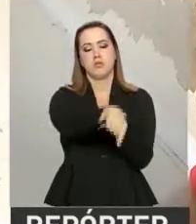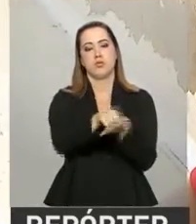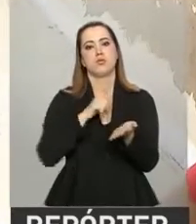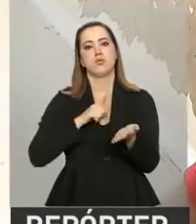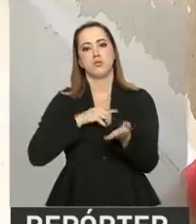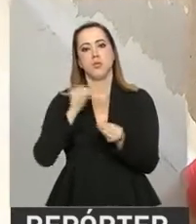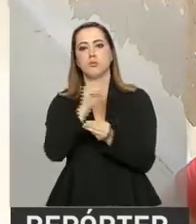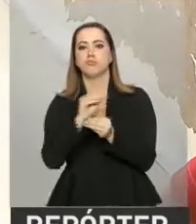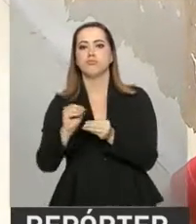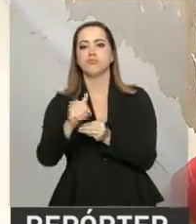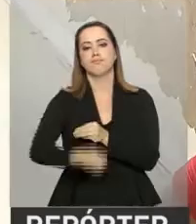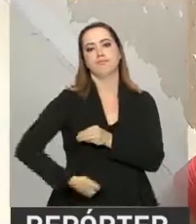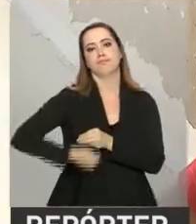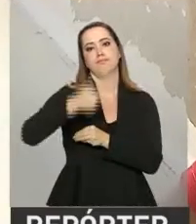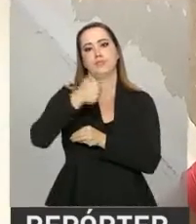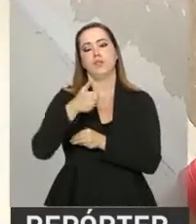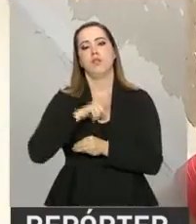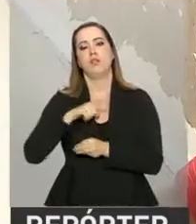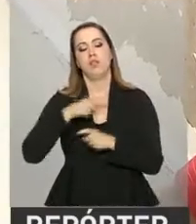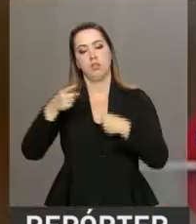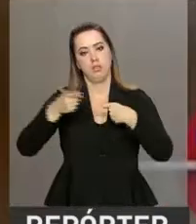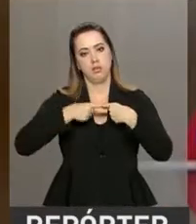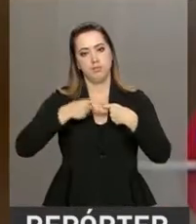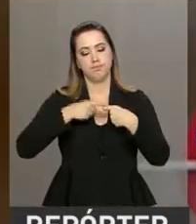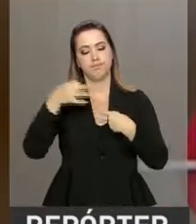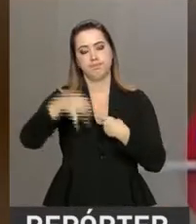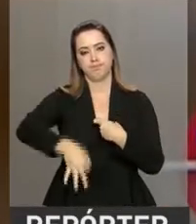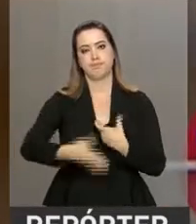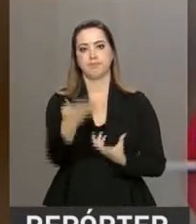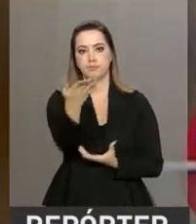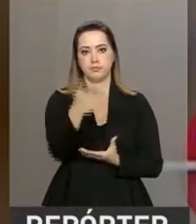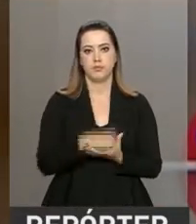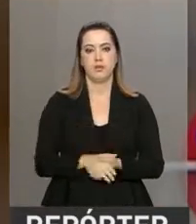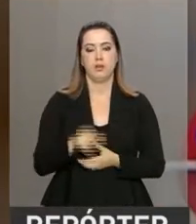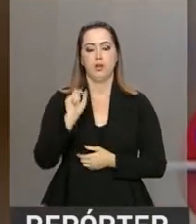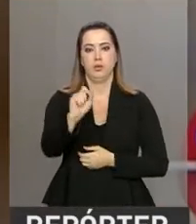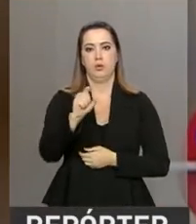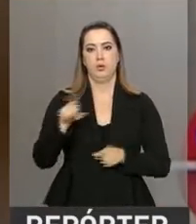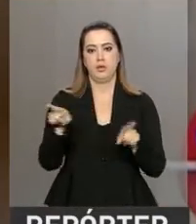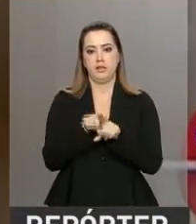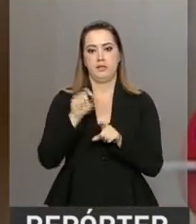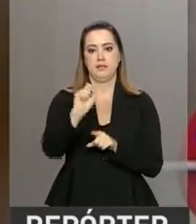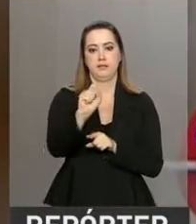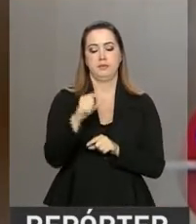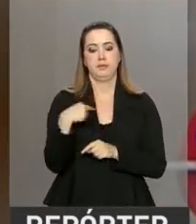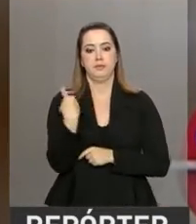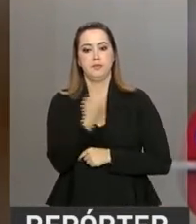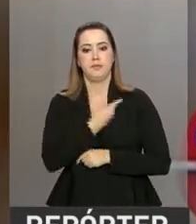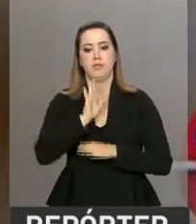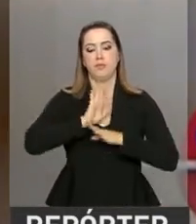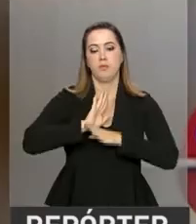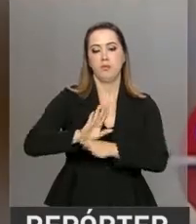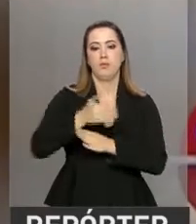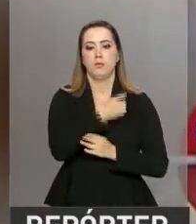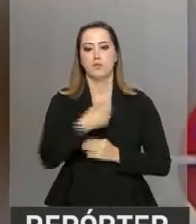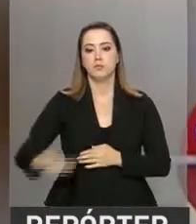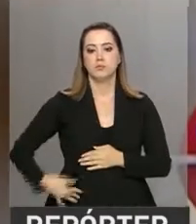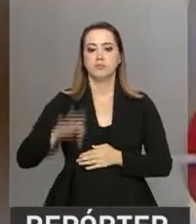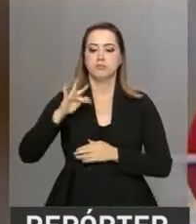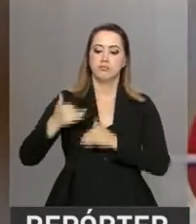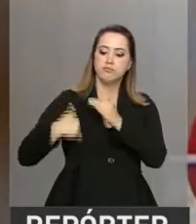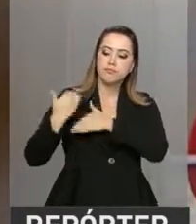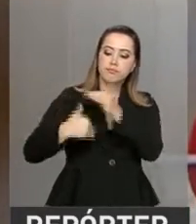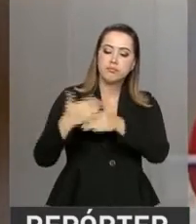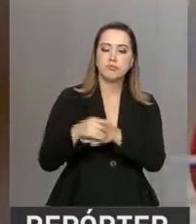gente poderia ter um atendimento melhorado e tem médicos efetivos segundo o ministro da saúde o apoio do governo federal será permanente